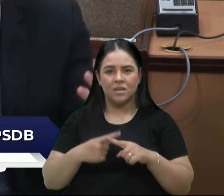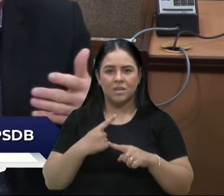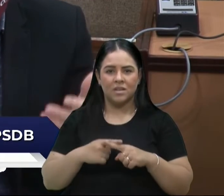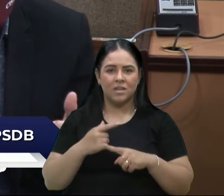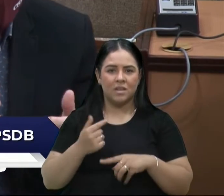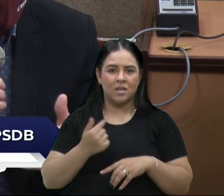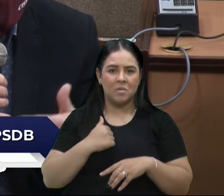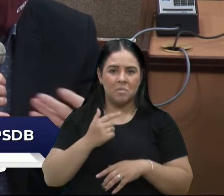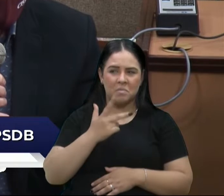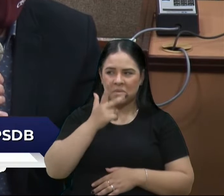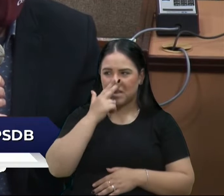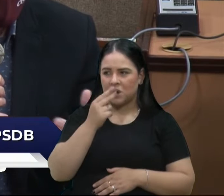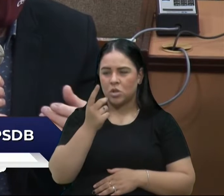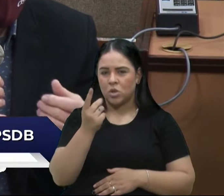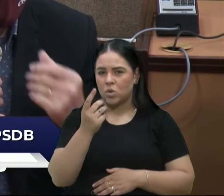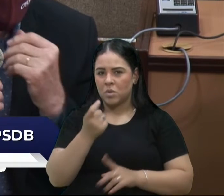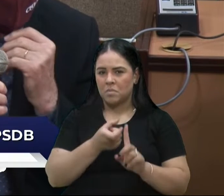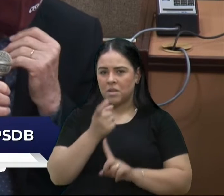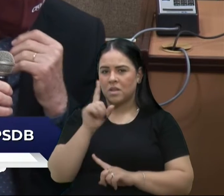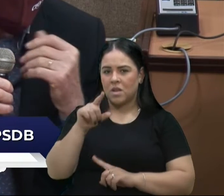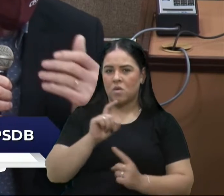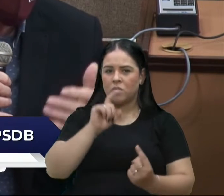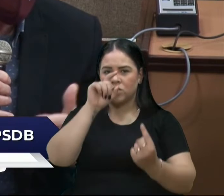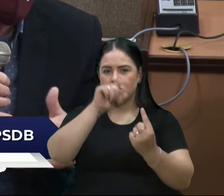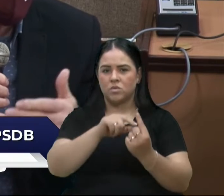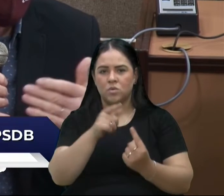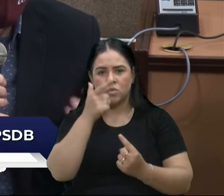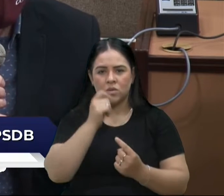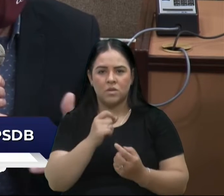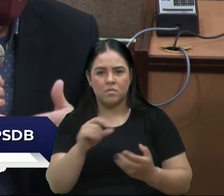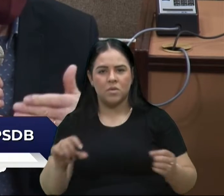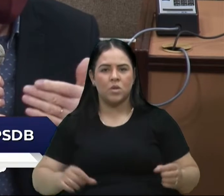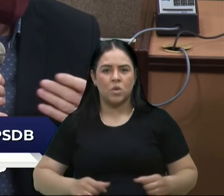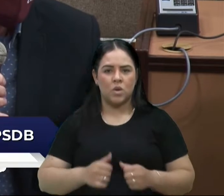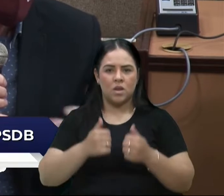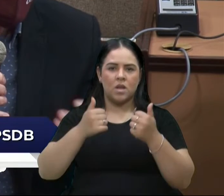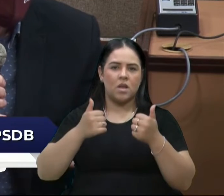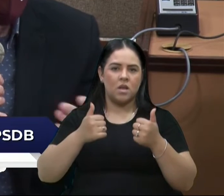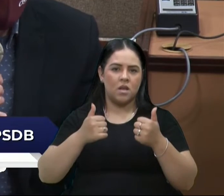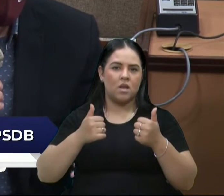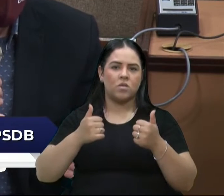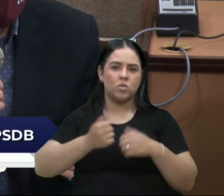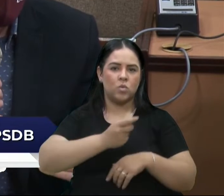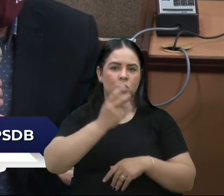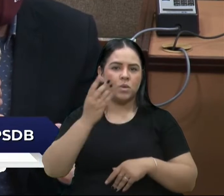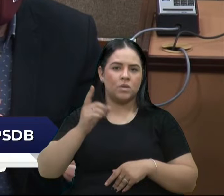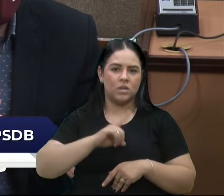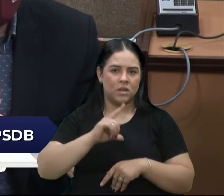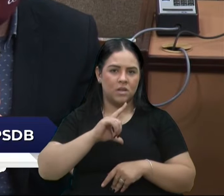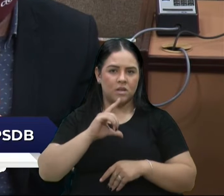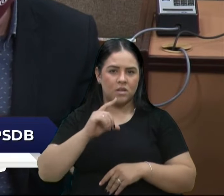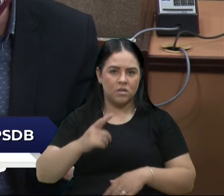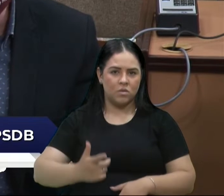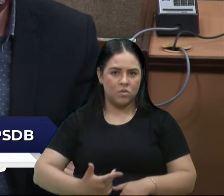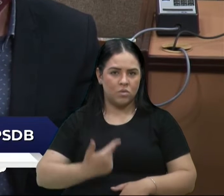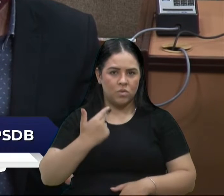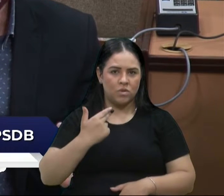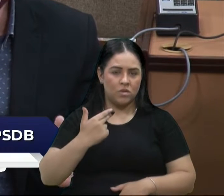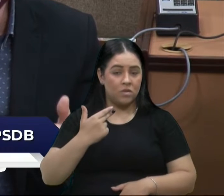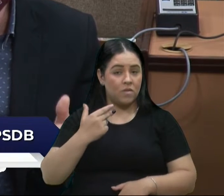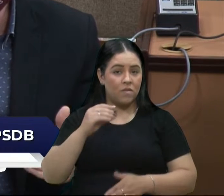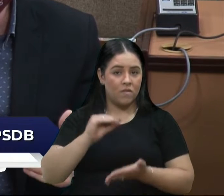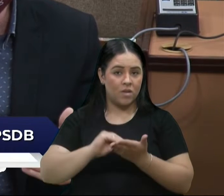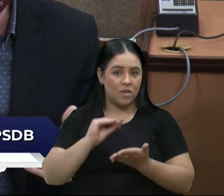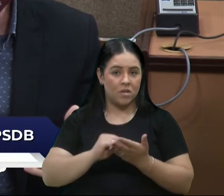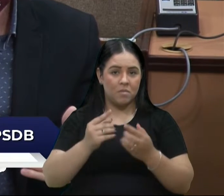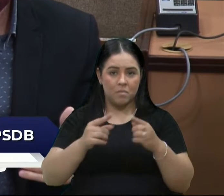que parece que em 12 meses esse é o objetivo, de recuperar ou atender o grande número de cirurgias eletivas que tem aí. Mas,